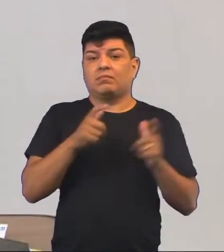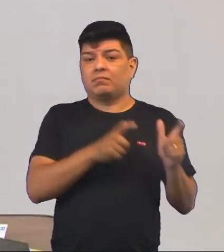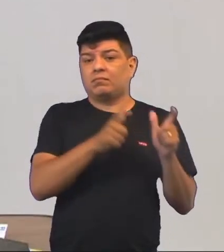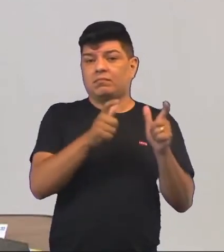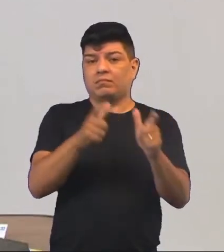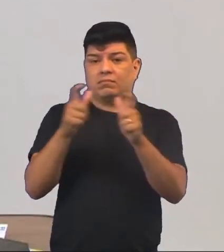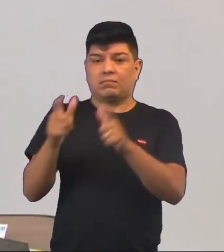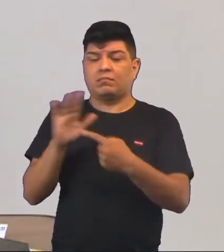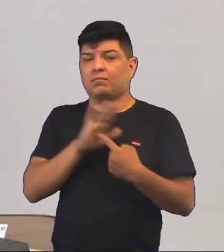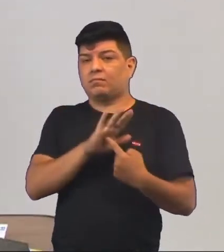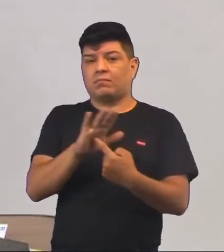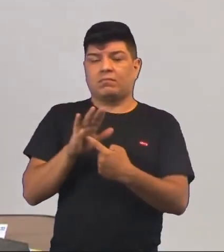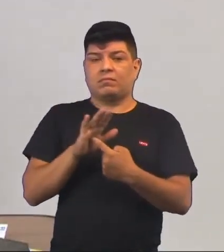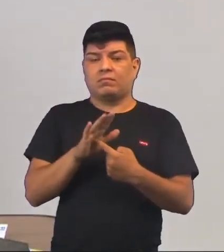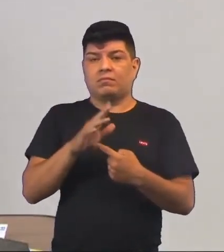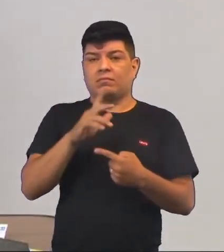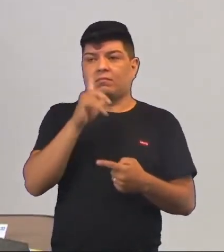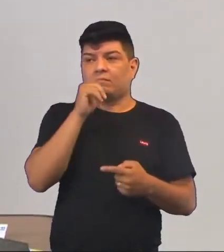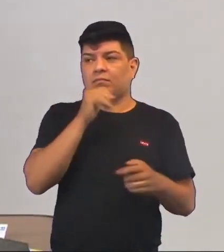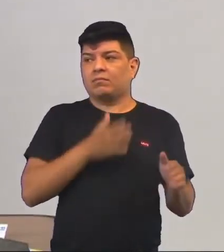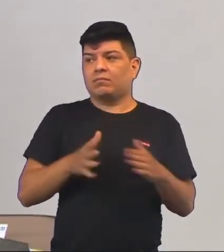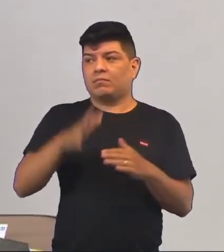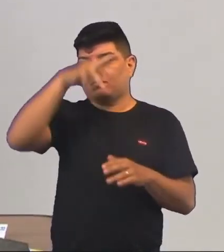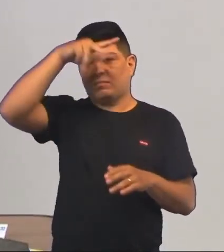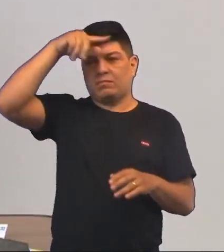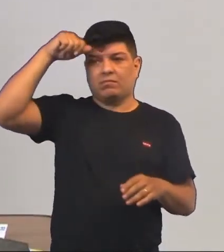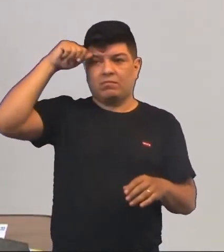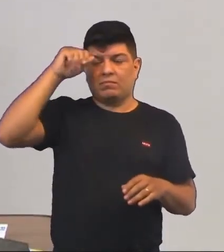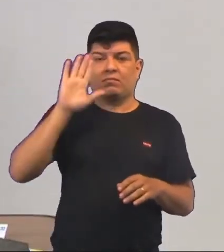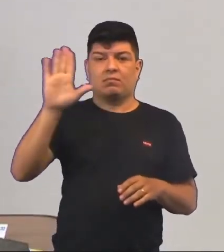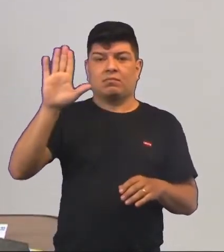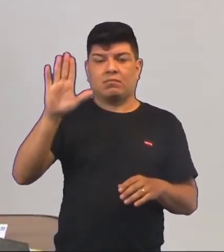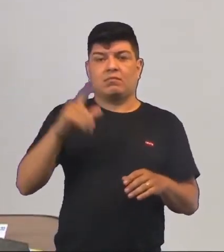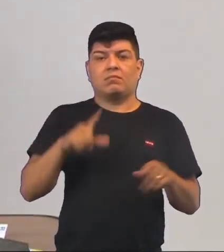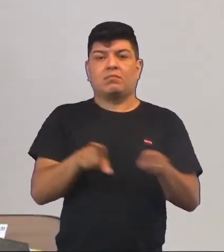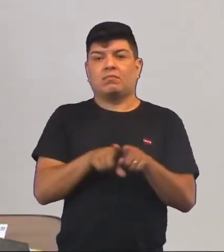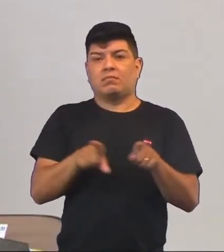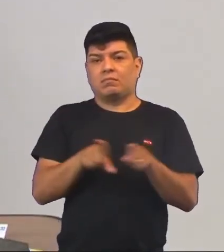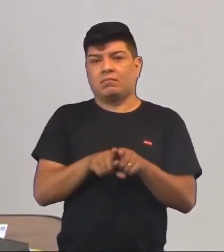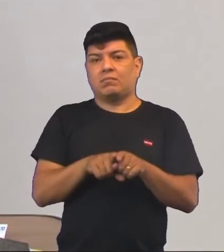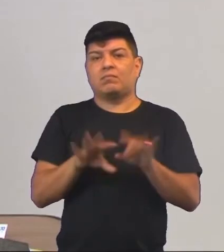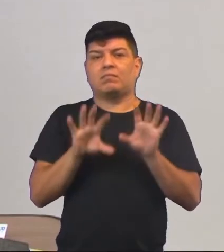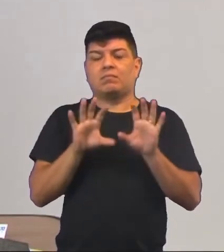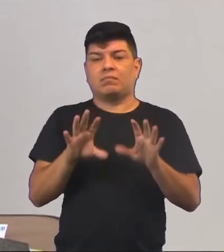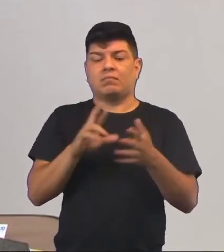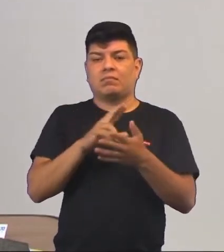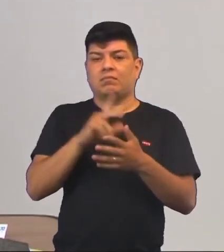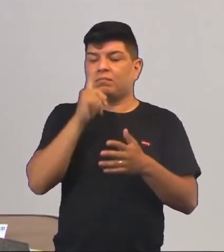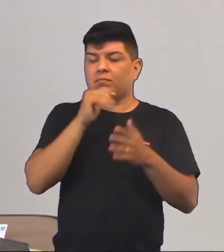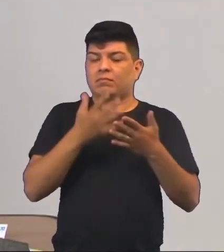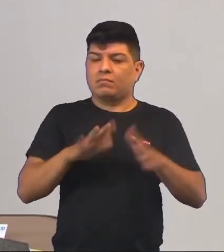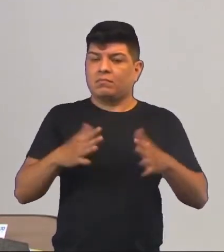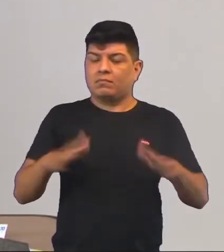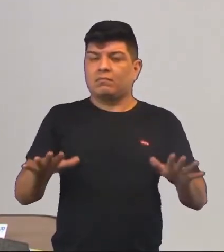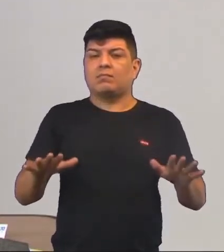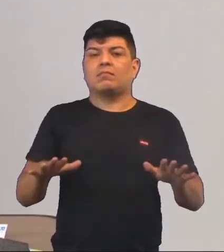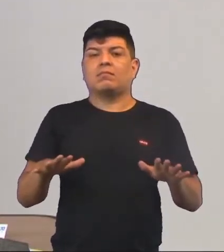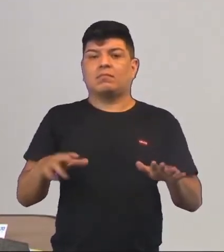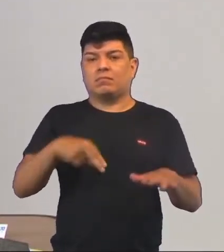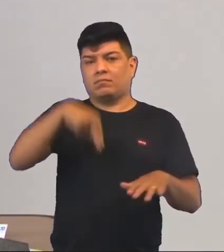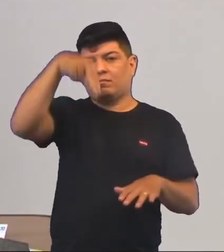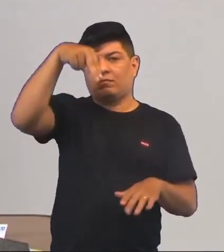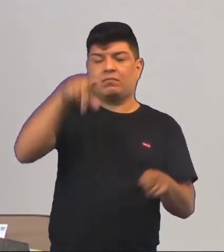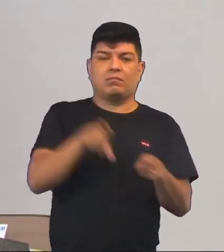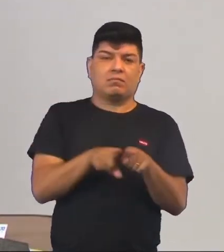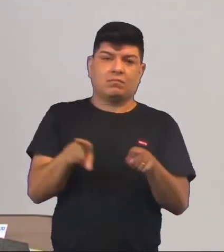lugares foram citados aí. O Rio Amazonas, foi citado lá no centro de mamíferos, foi citada a praia do Ceará, né, onde ele